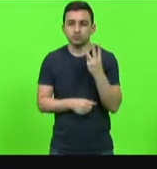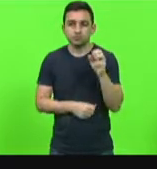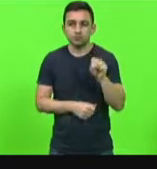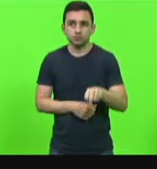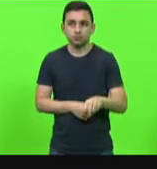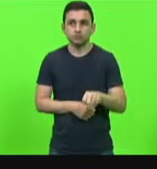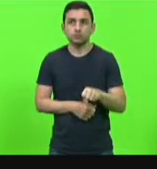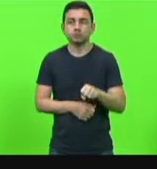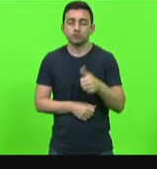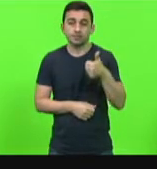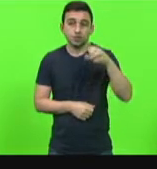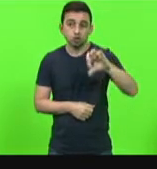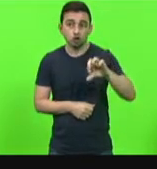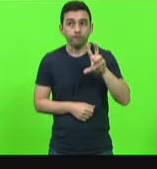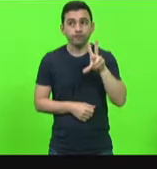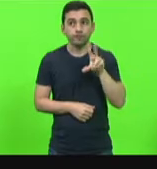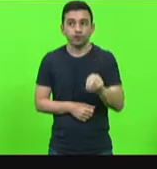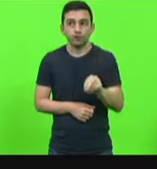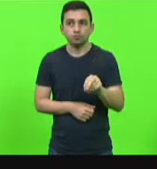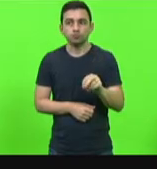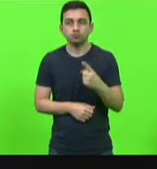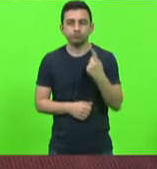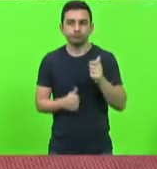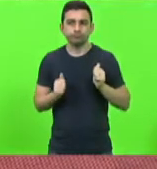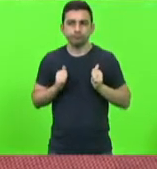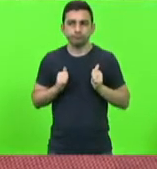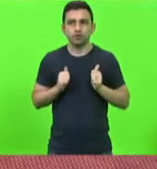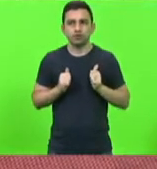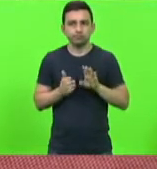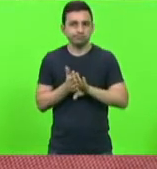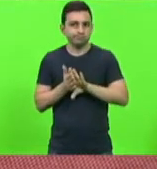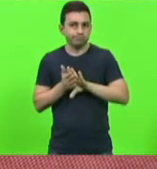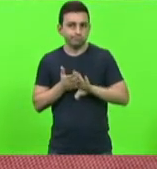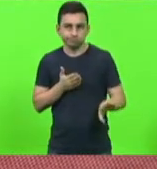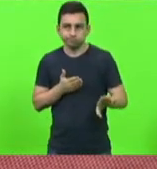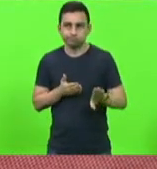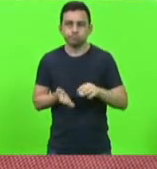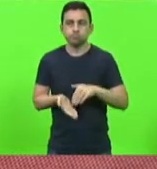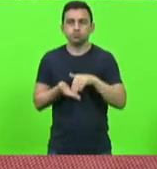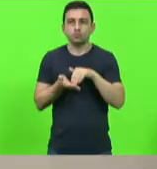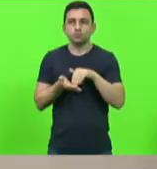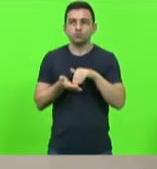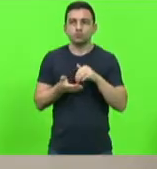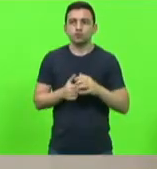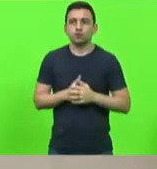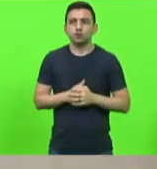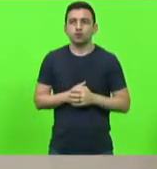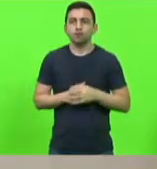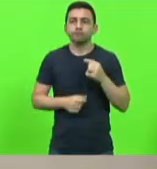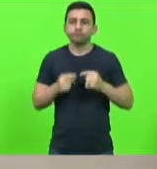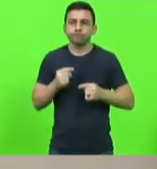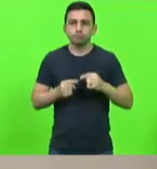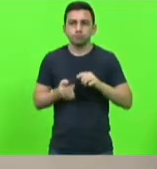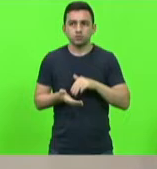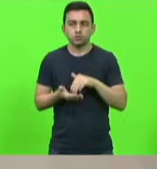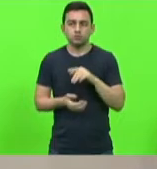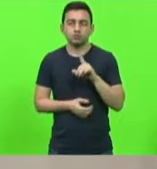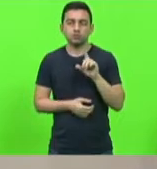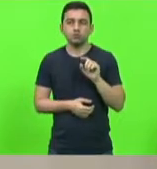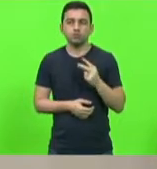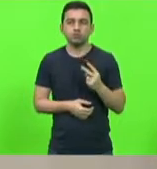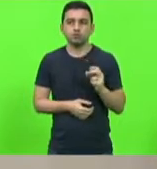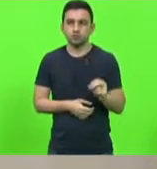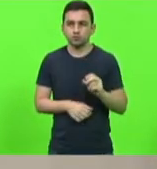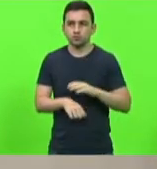3 votos sim. 19 votos não, 1 abstenção, está rejeitada a moção. Em discussão, moção 1020, autor deputado